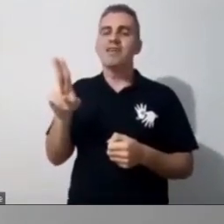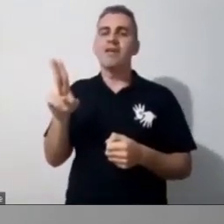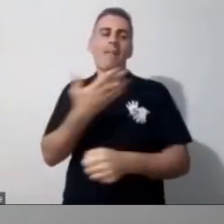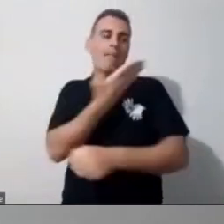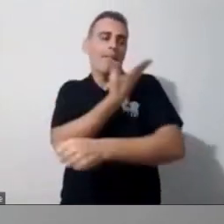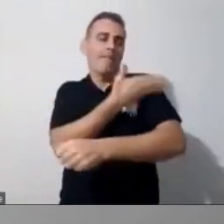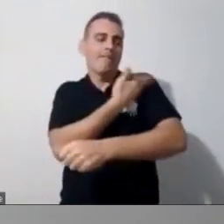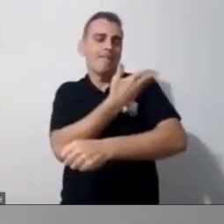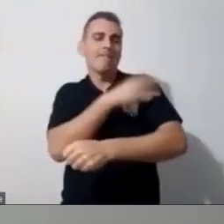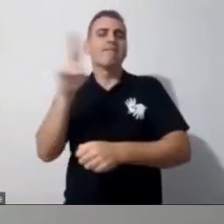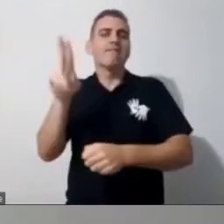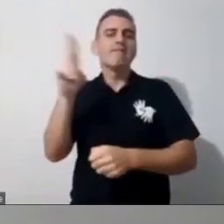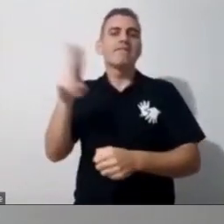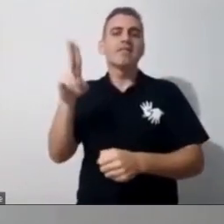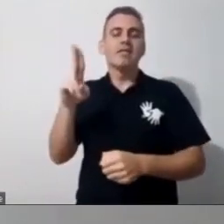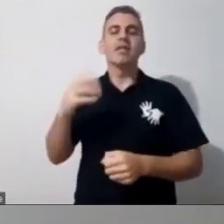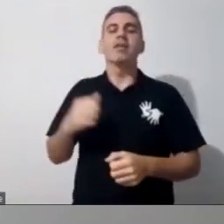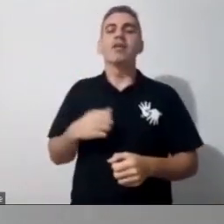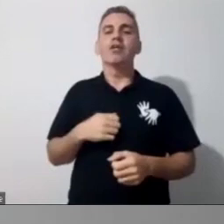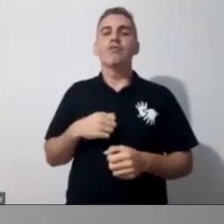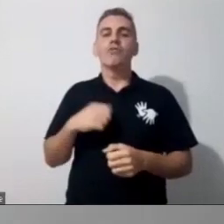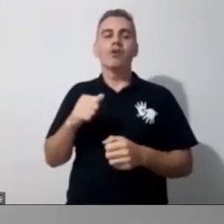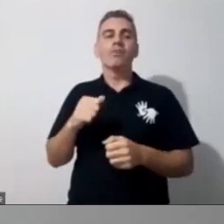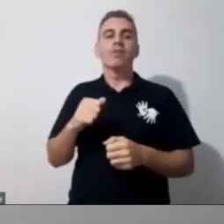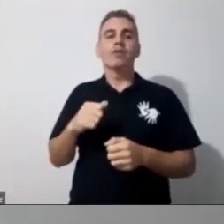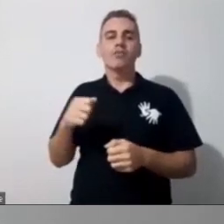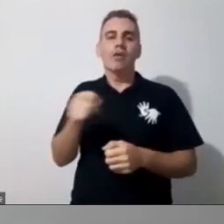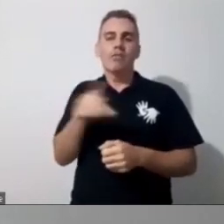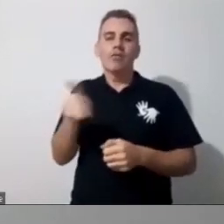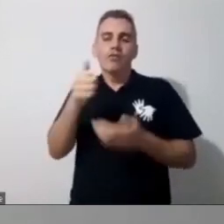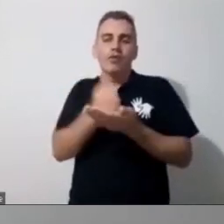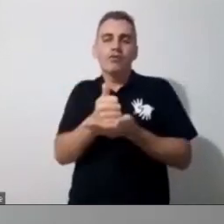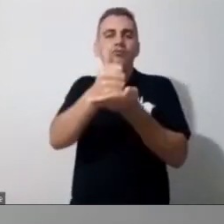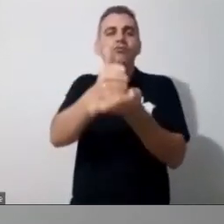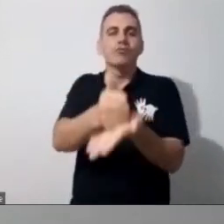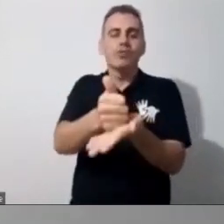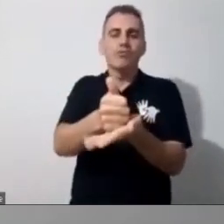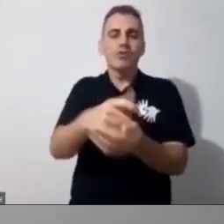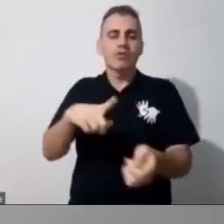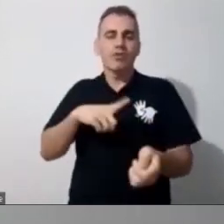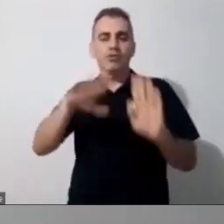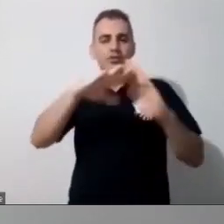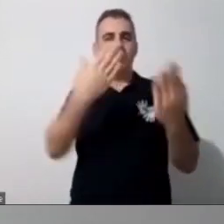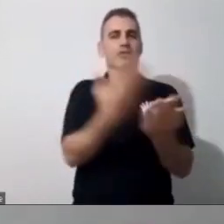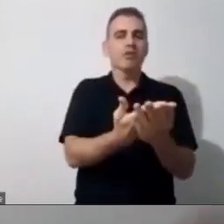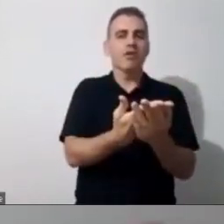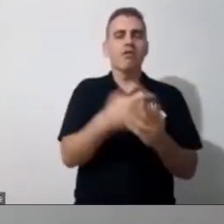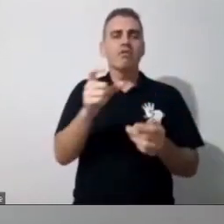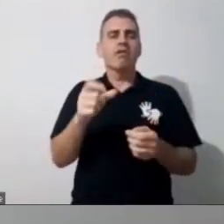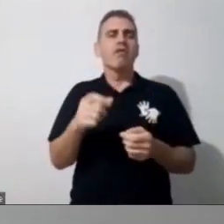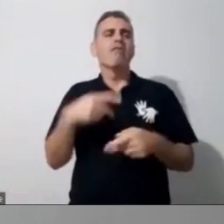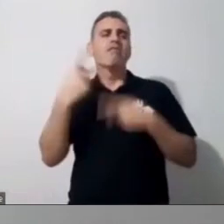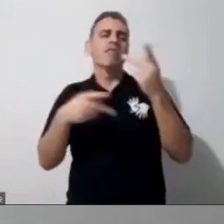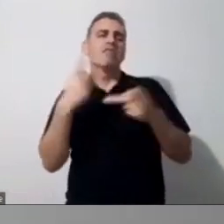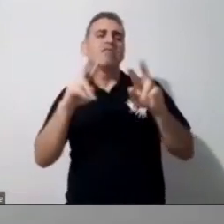de uma agente de apoio que nós tivemos numa escola onde ela disse, assim, numa reunião,